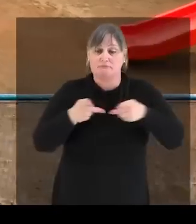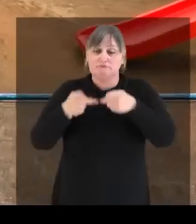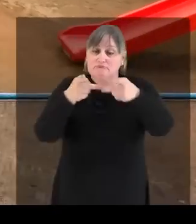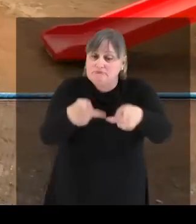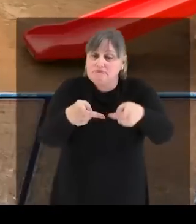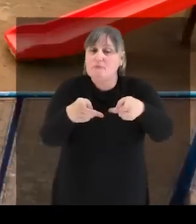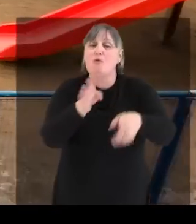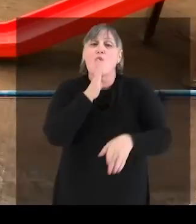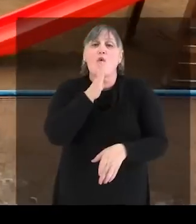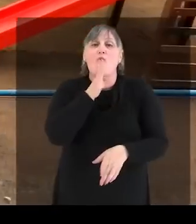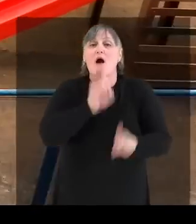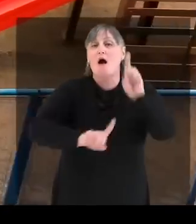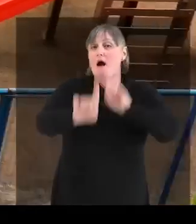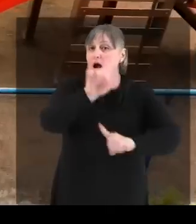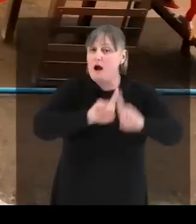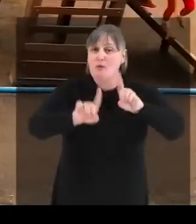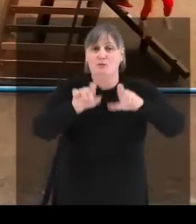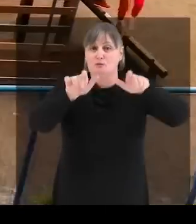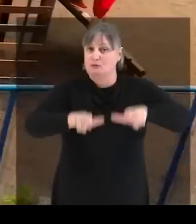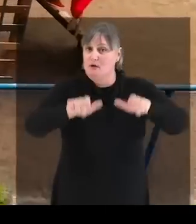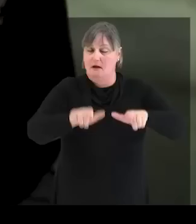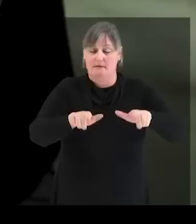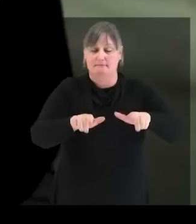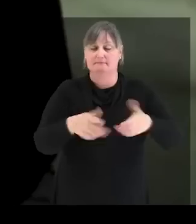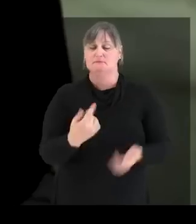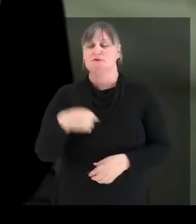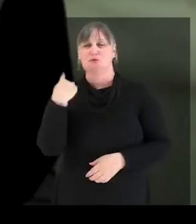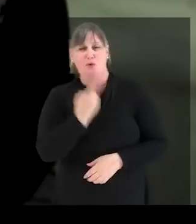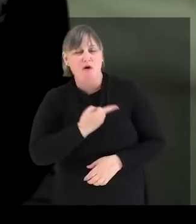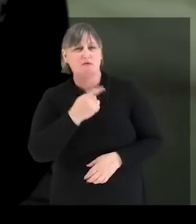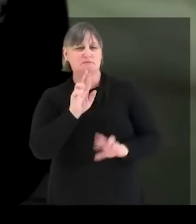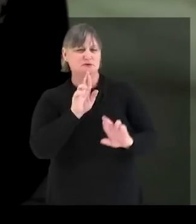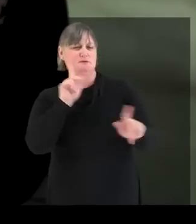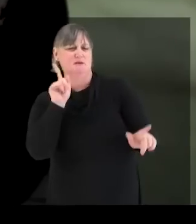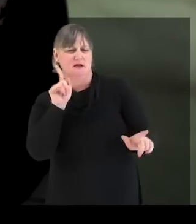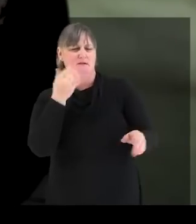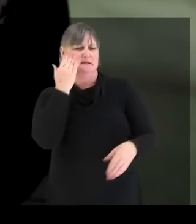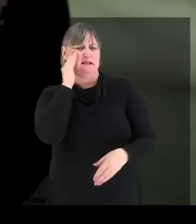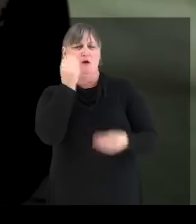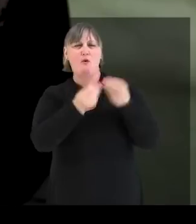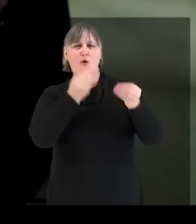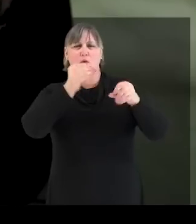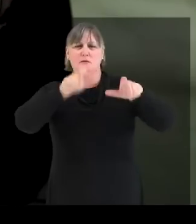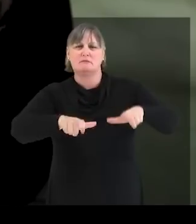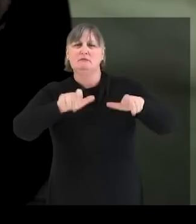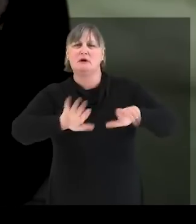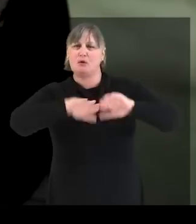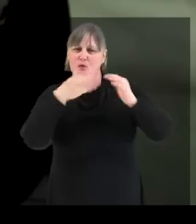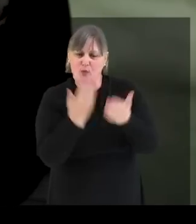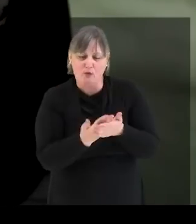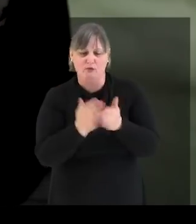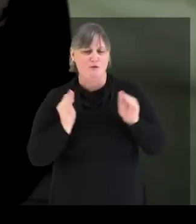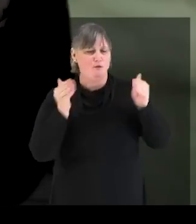conhecer alguns espaços. A gente tinha um outro olhar sobre o ambiente escolar, o olhar só da